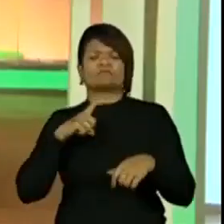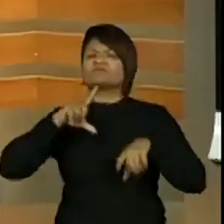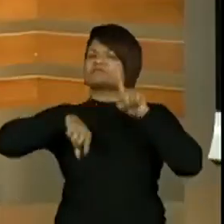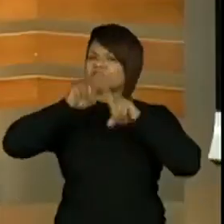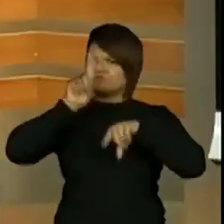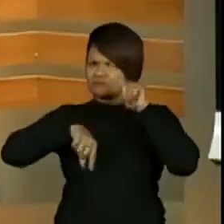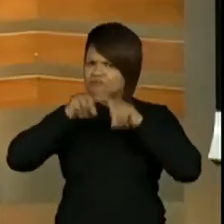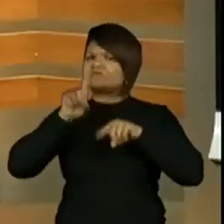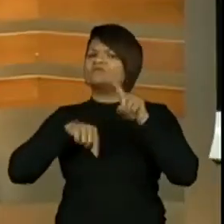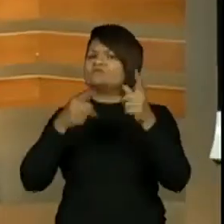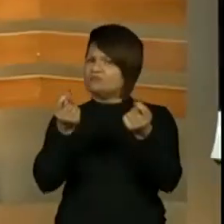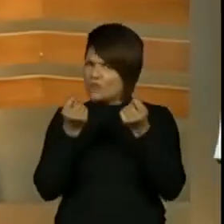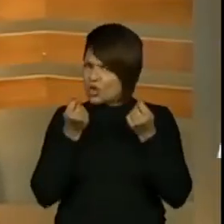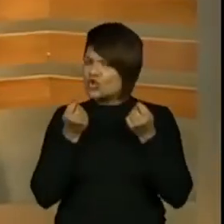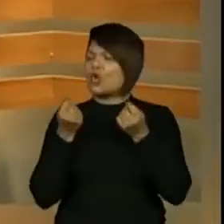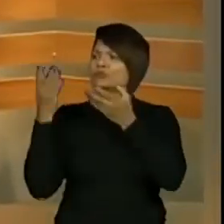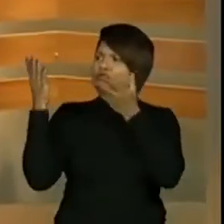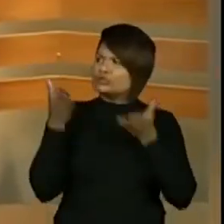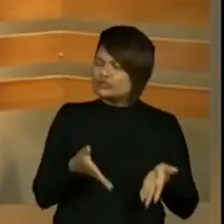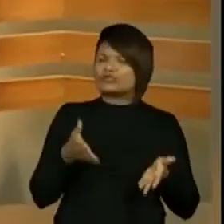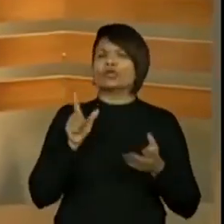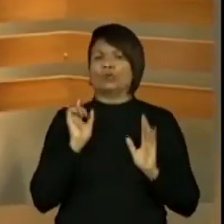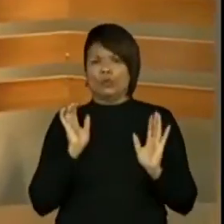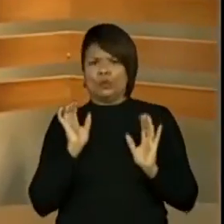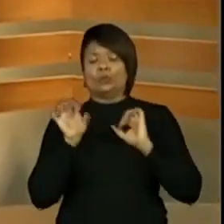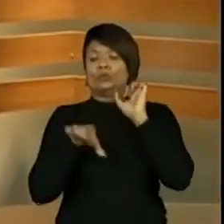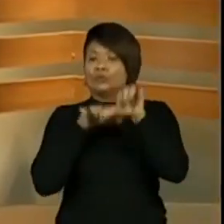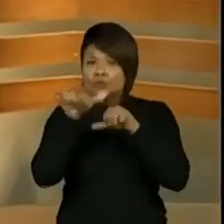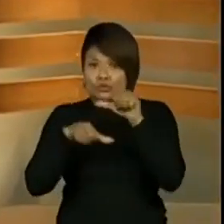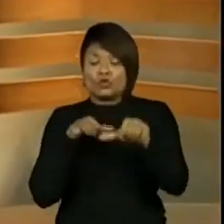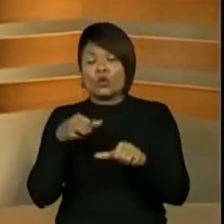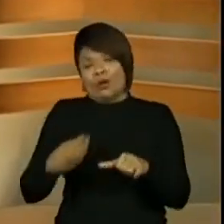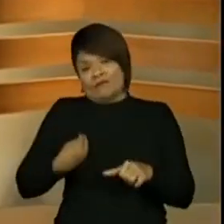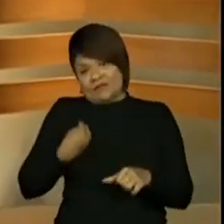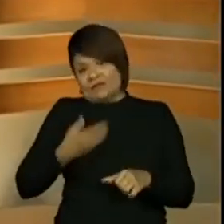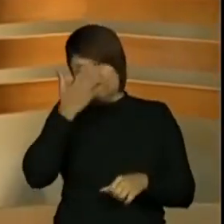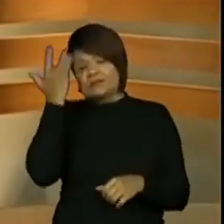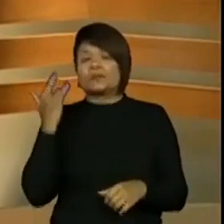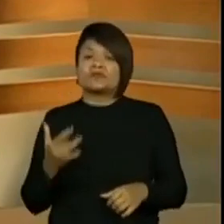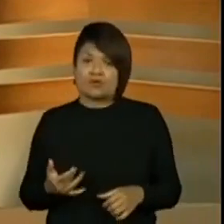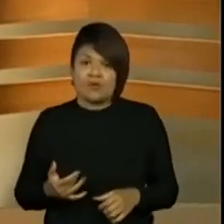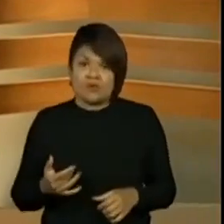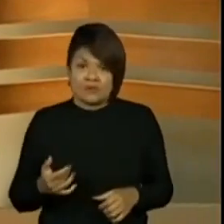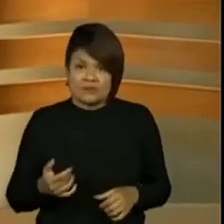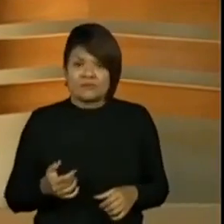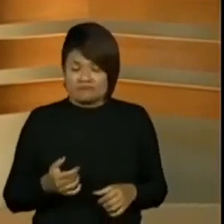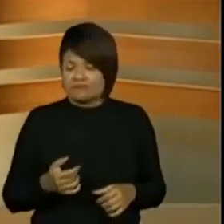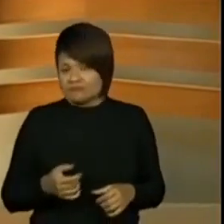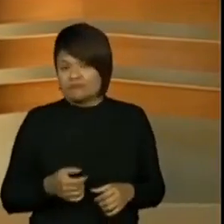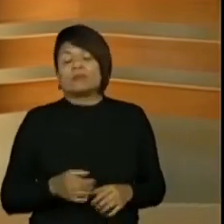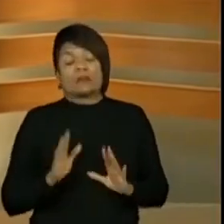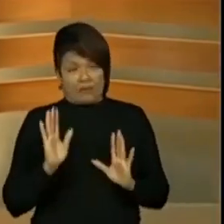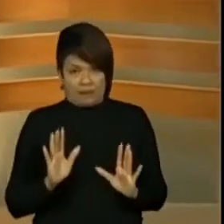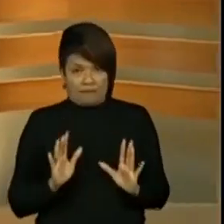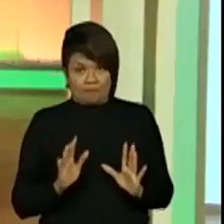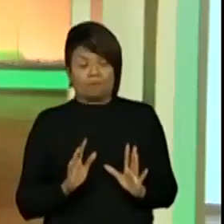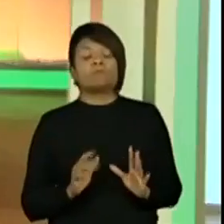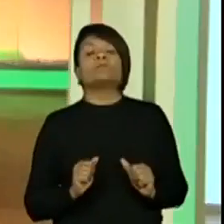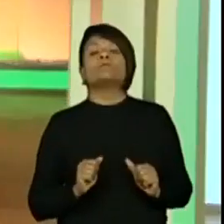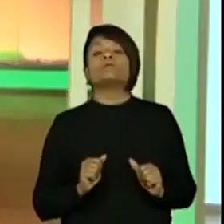equipamentos econômicos, digamos assim, que chegaram e que mudaram a vida das pessoas, impactaram a vida das pessoas. Tá?